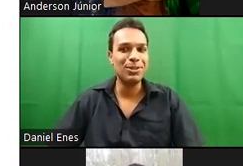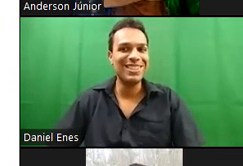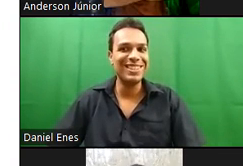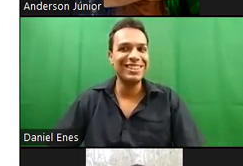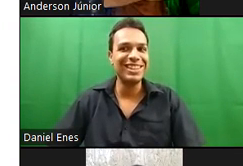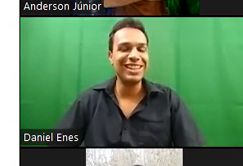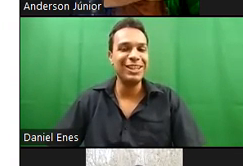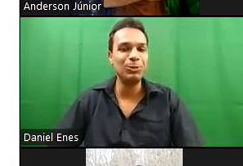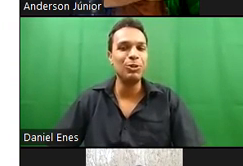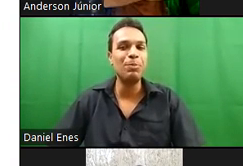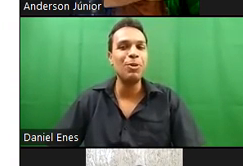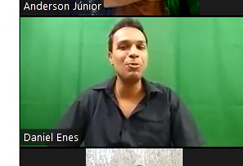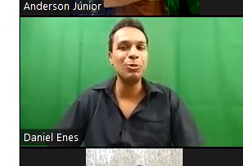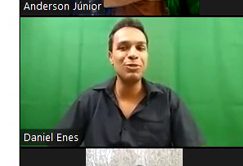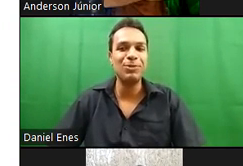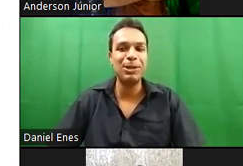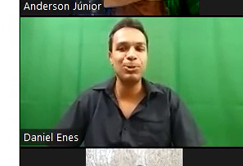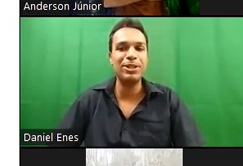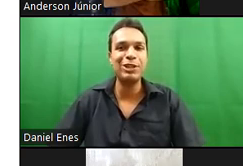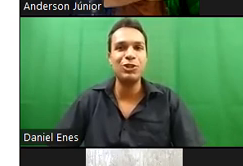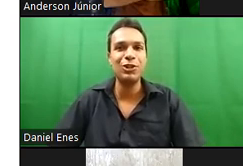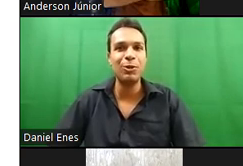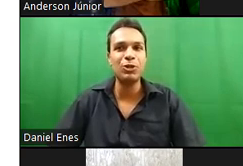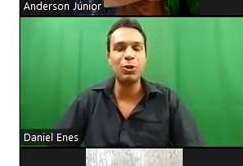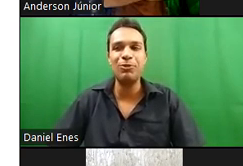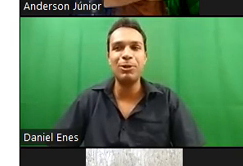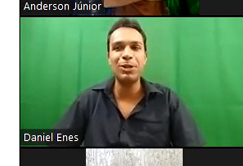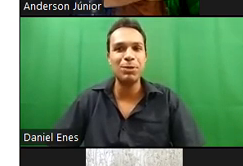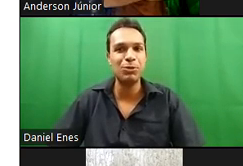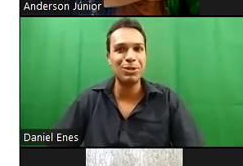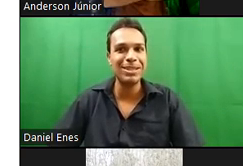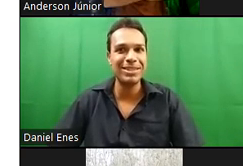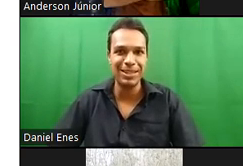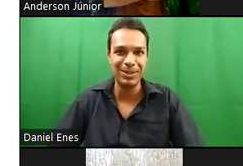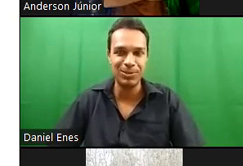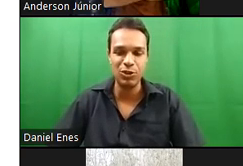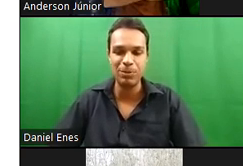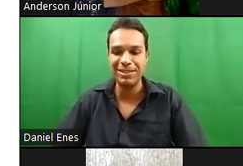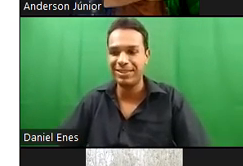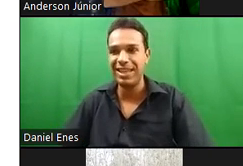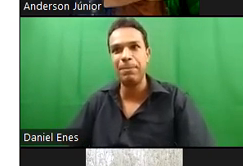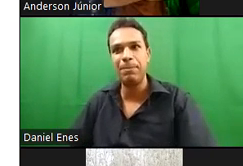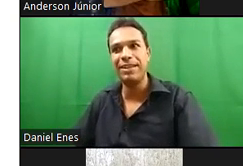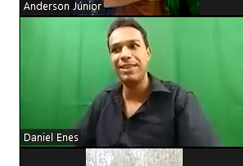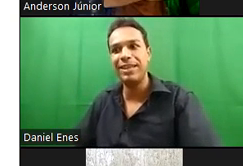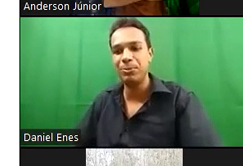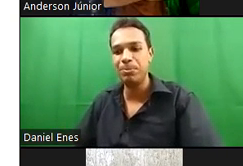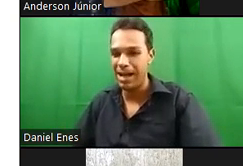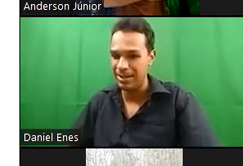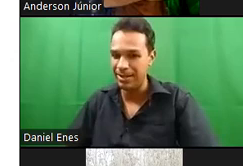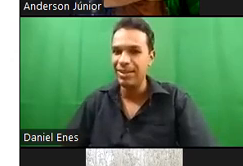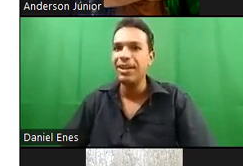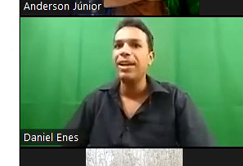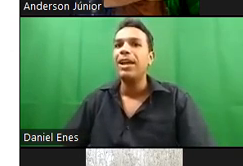não se iludam um pouco com o nosso valor, que a gente geralmente cobra um valor que as pessoas não aceitam, do tipo assim, tem quem paga e tem quem não